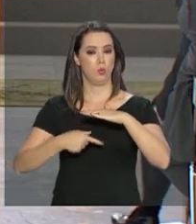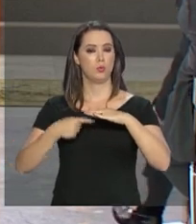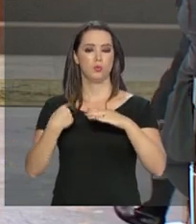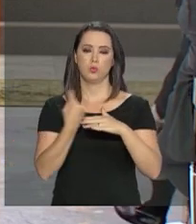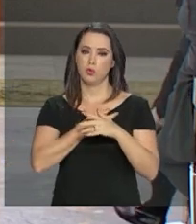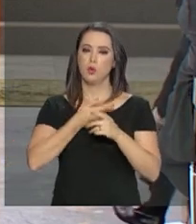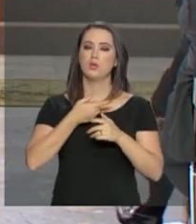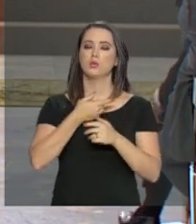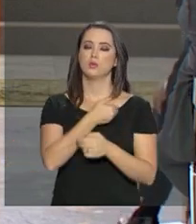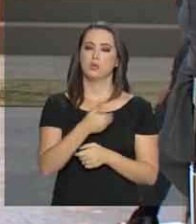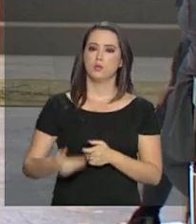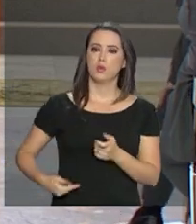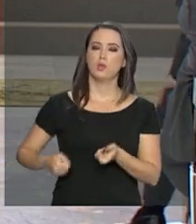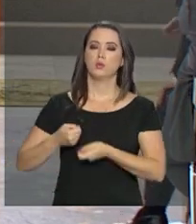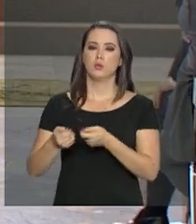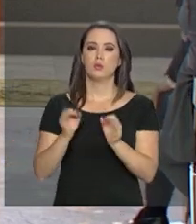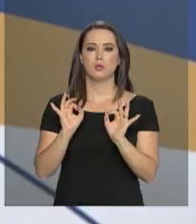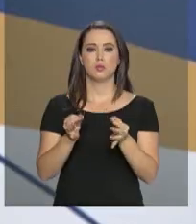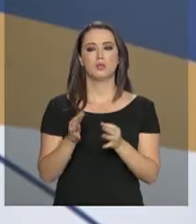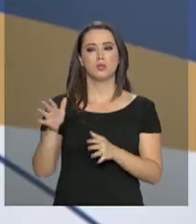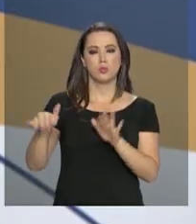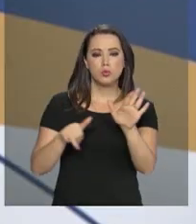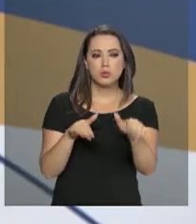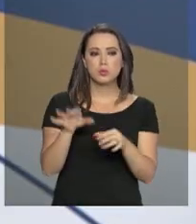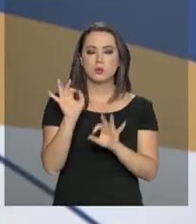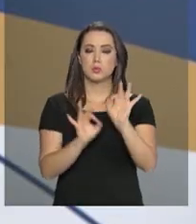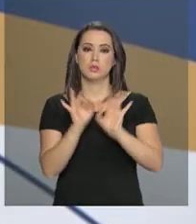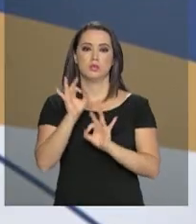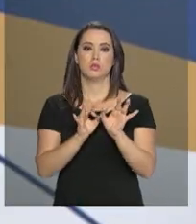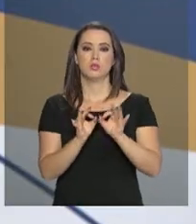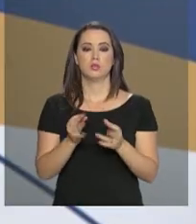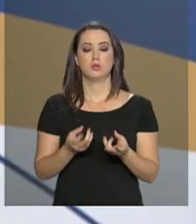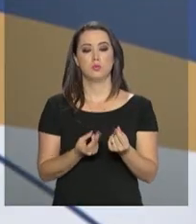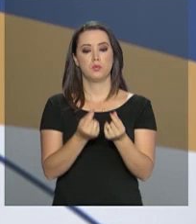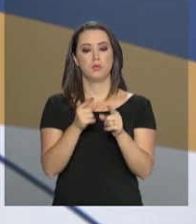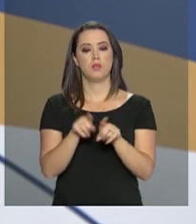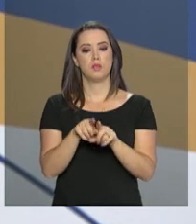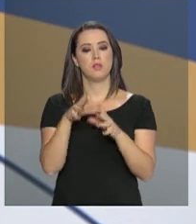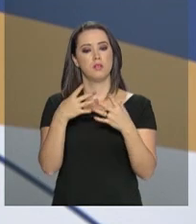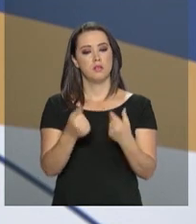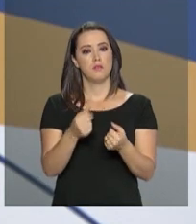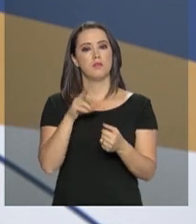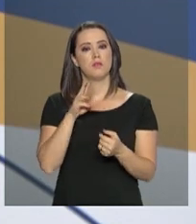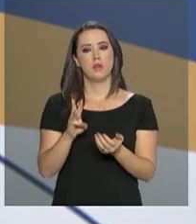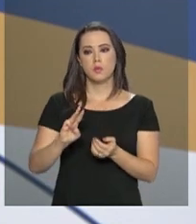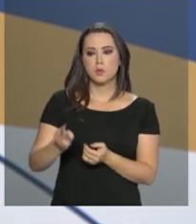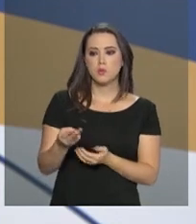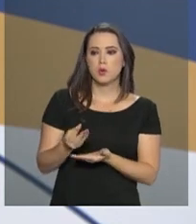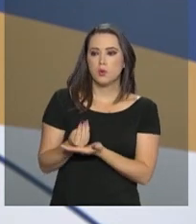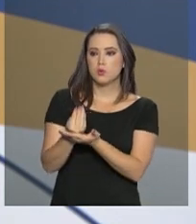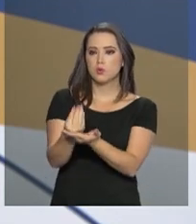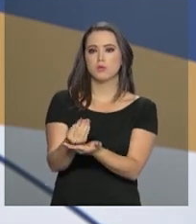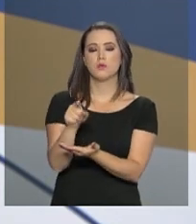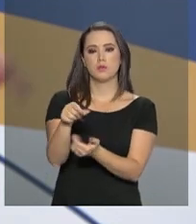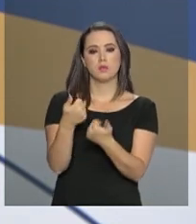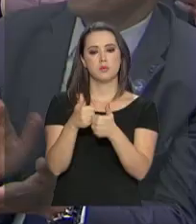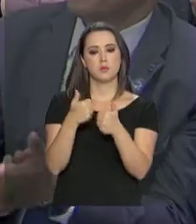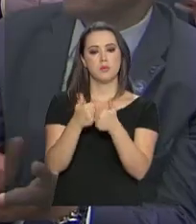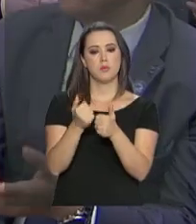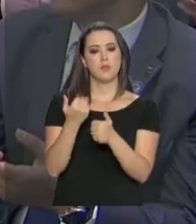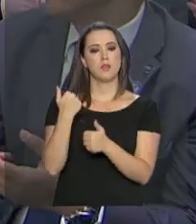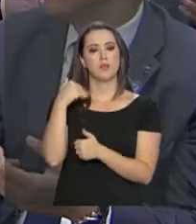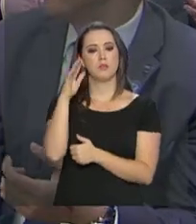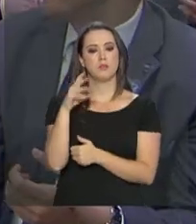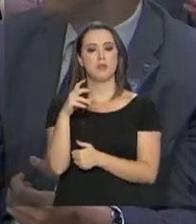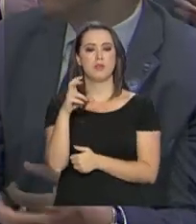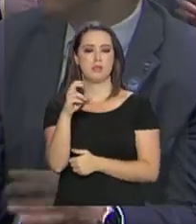governo e por isso eu estou chamando o planejamento fazenda e fazer vamos pegar mais alguns milhões aí e vamos dedicar esses ônibus aí quem sabe vamos mais